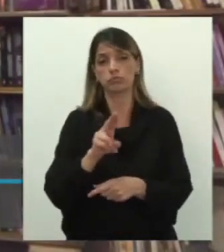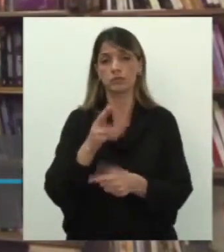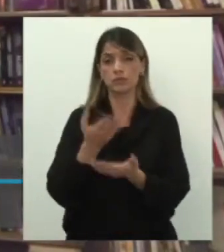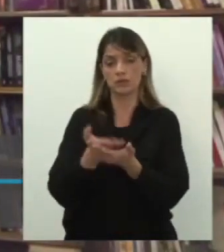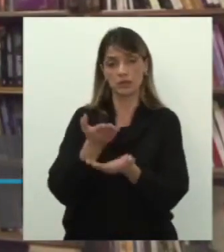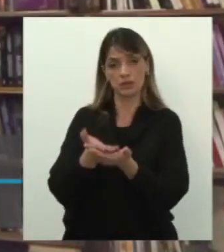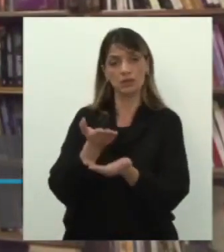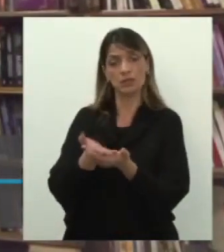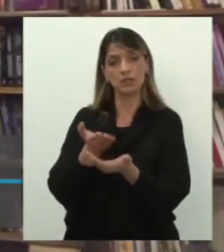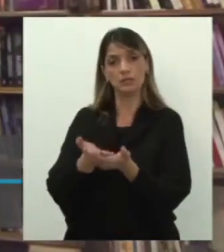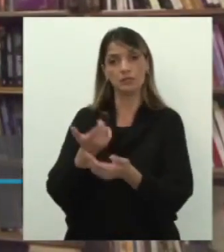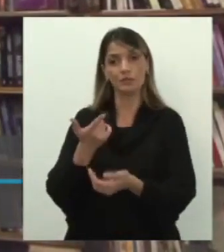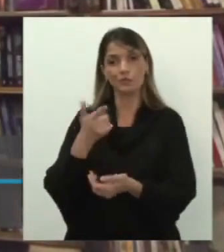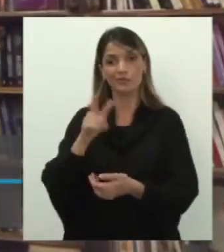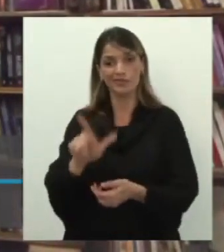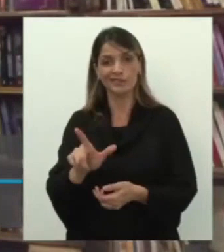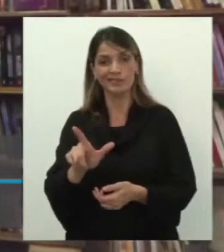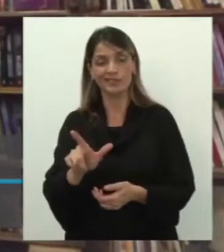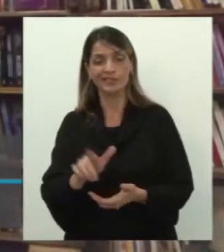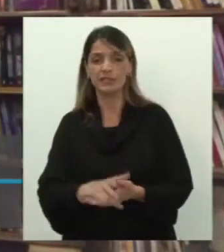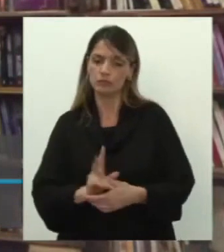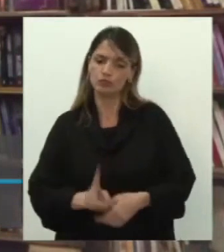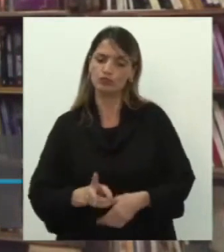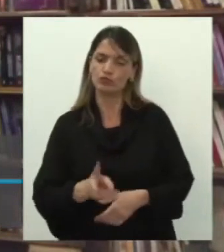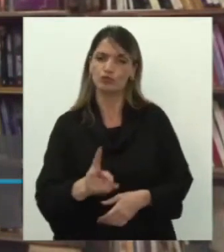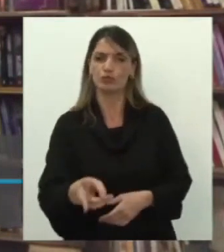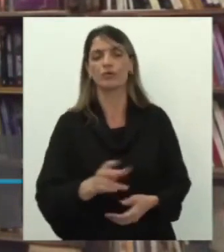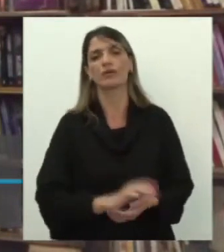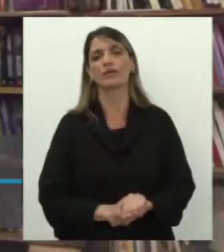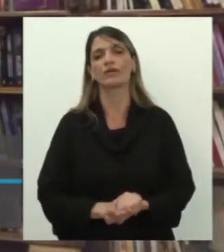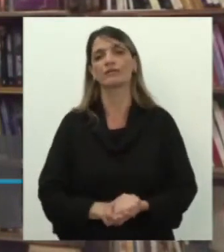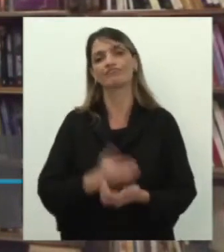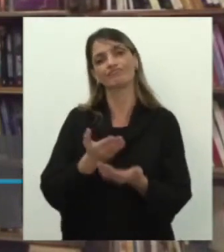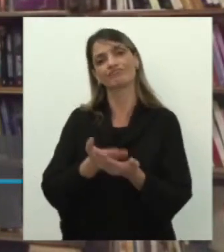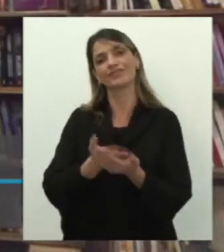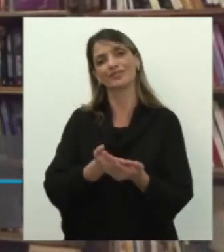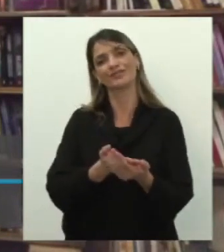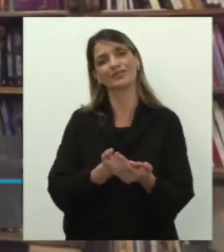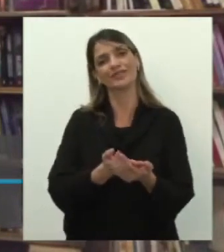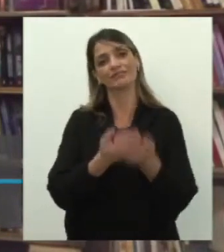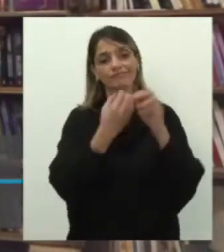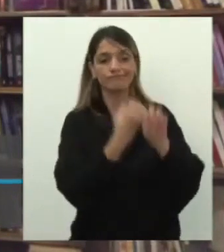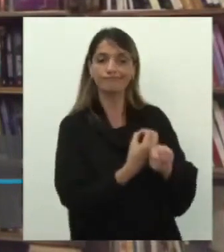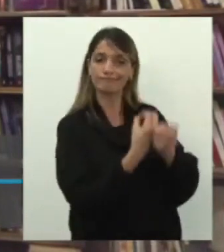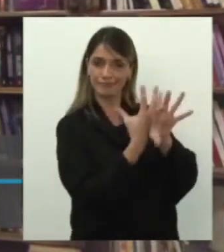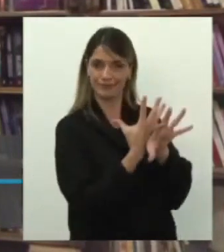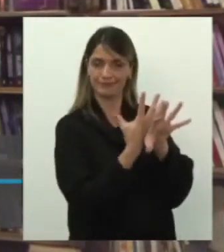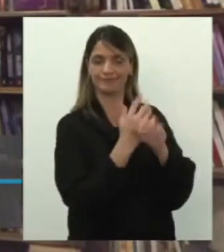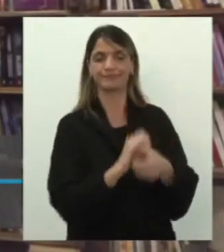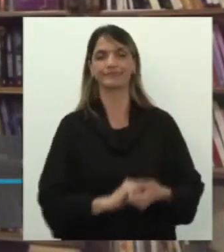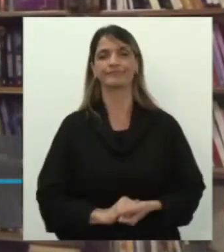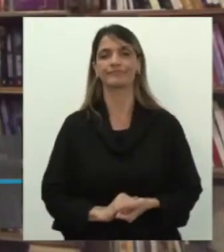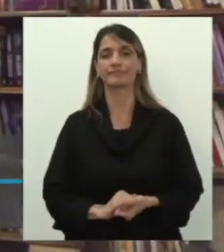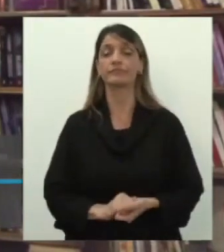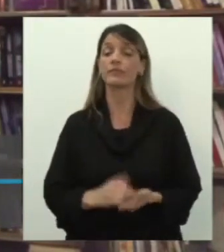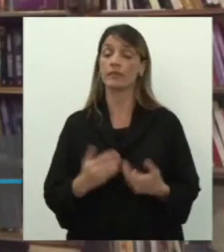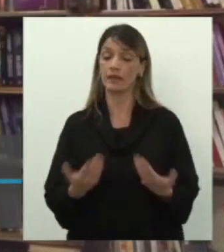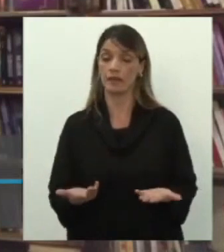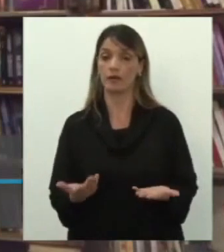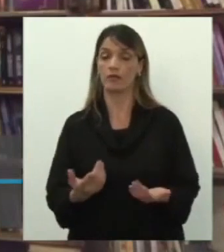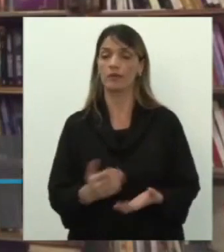para conseguirmos estabelecer essa rotina de aulas à distância com os nossos alunos. Bom, a